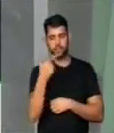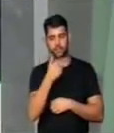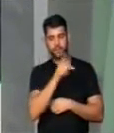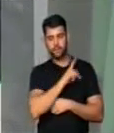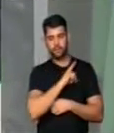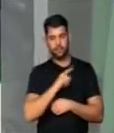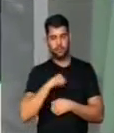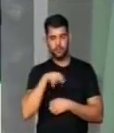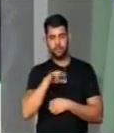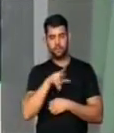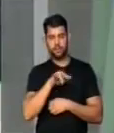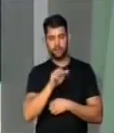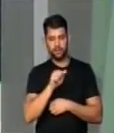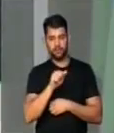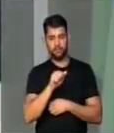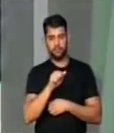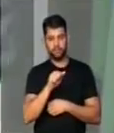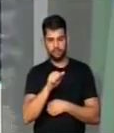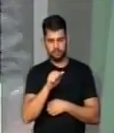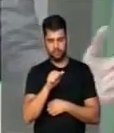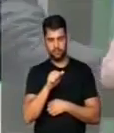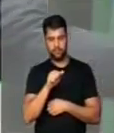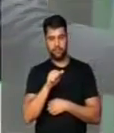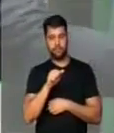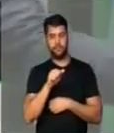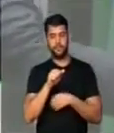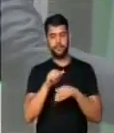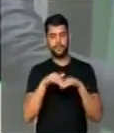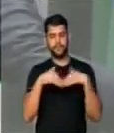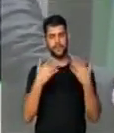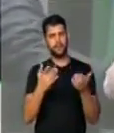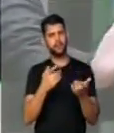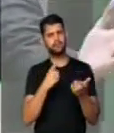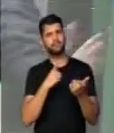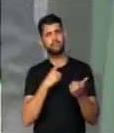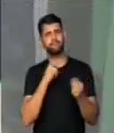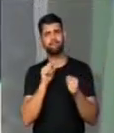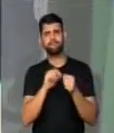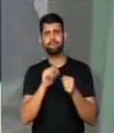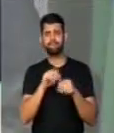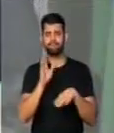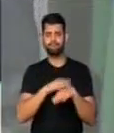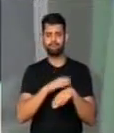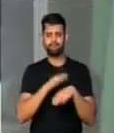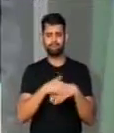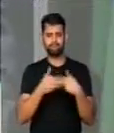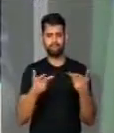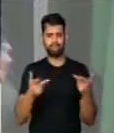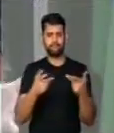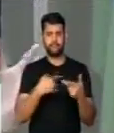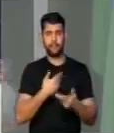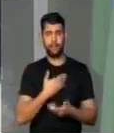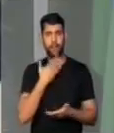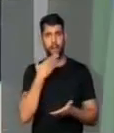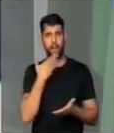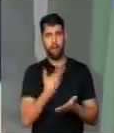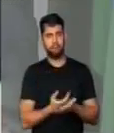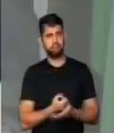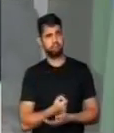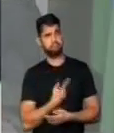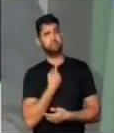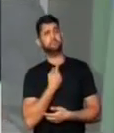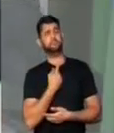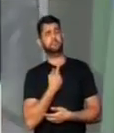vice-líder da minoria, e aí eu fico cada vez mais abismado,